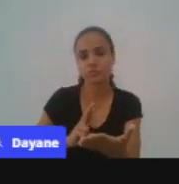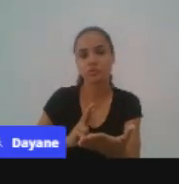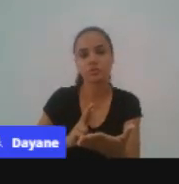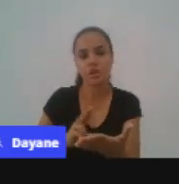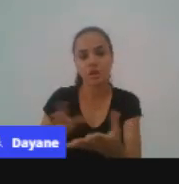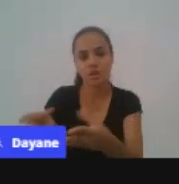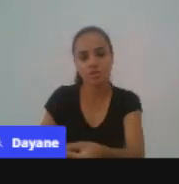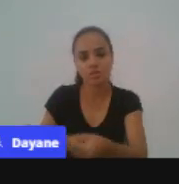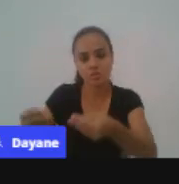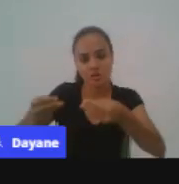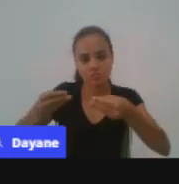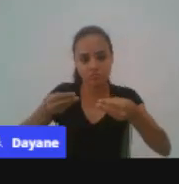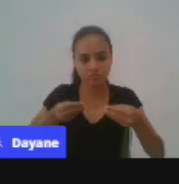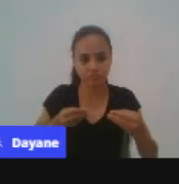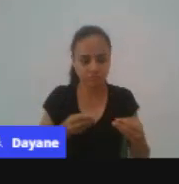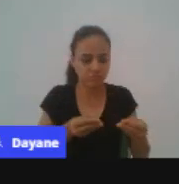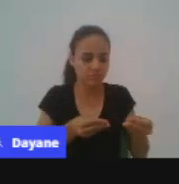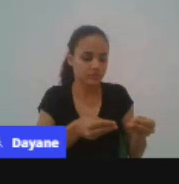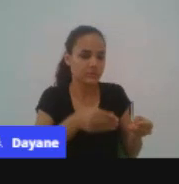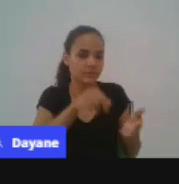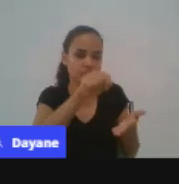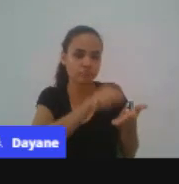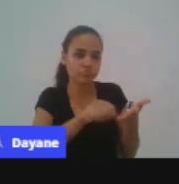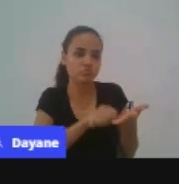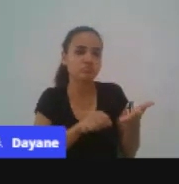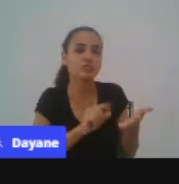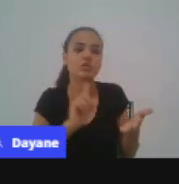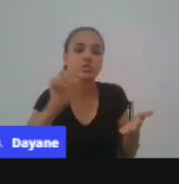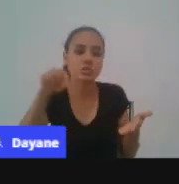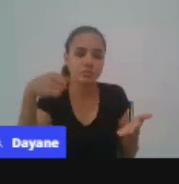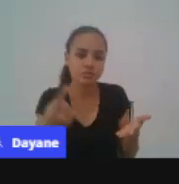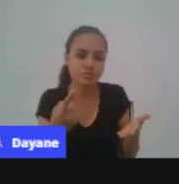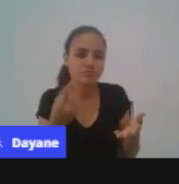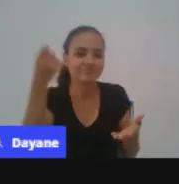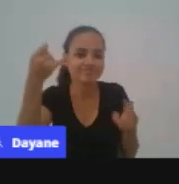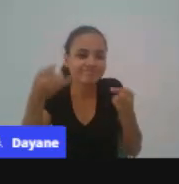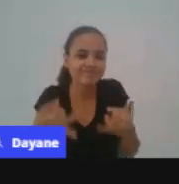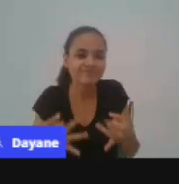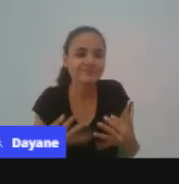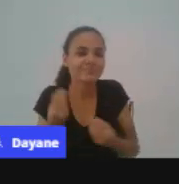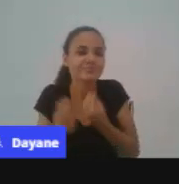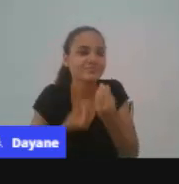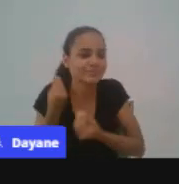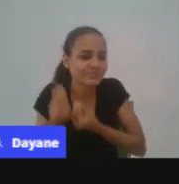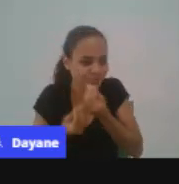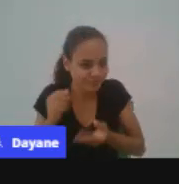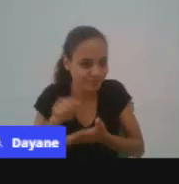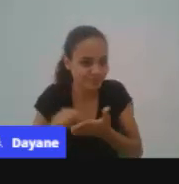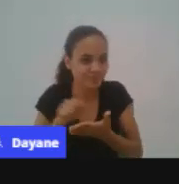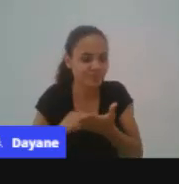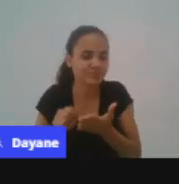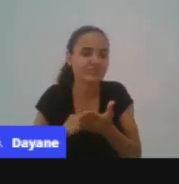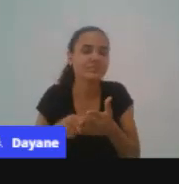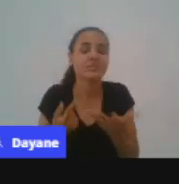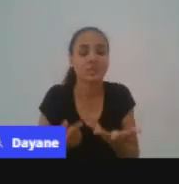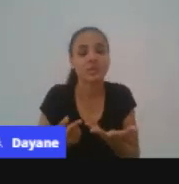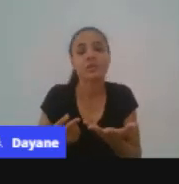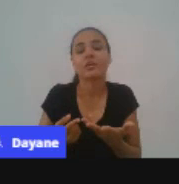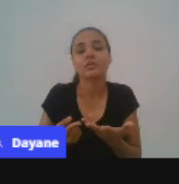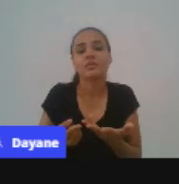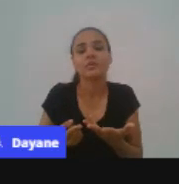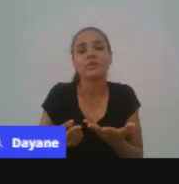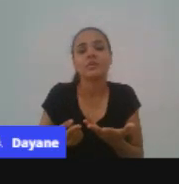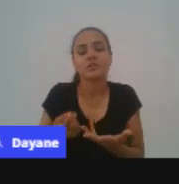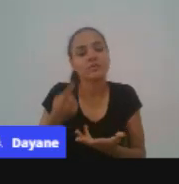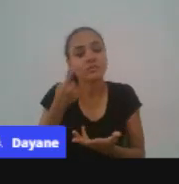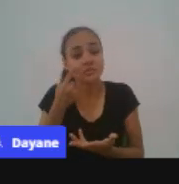correção, você vai poder, então, ter um perfil, digamos assim, um flash de como é a sua sala, como está